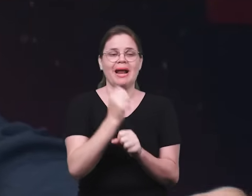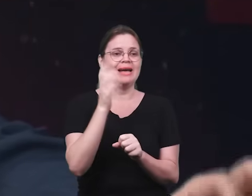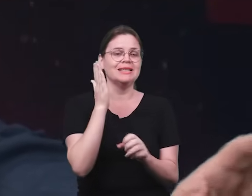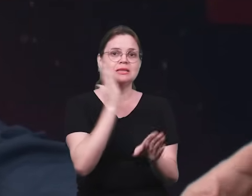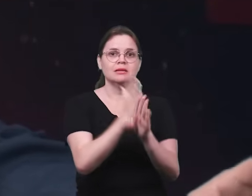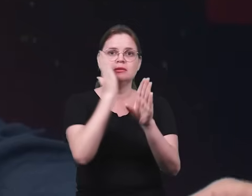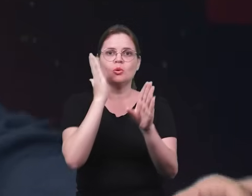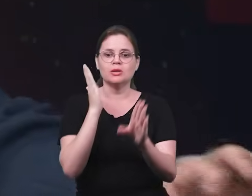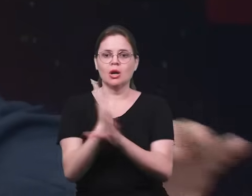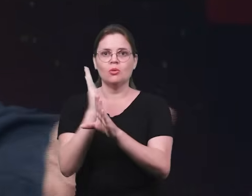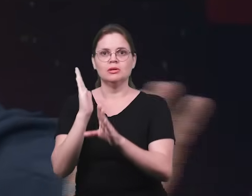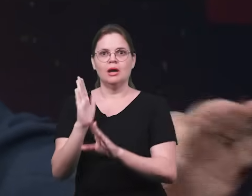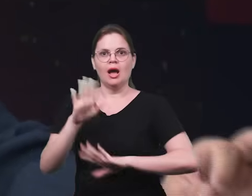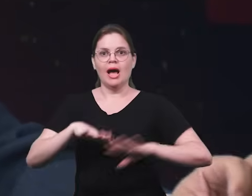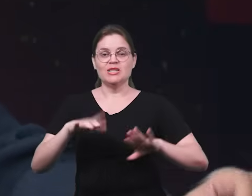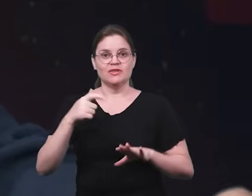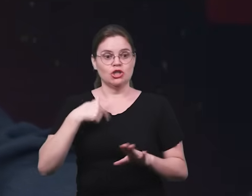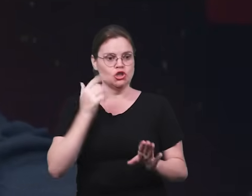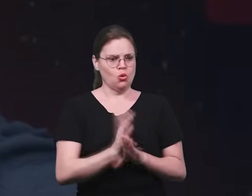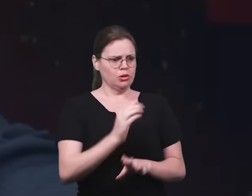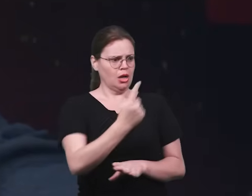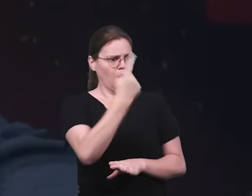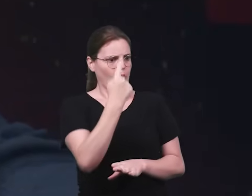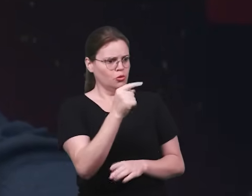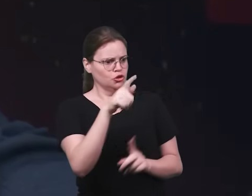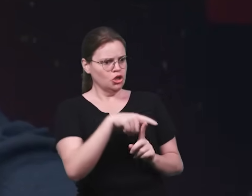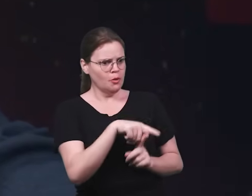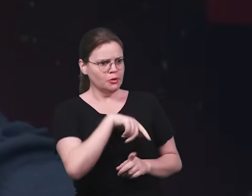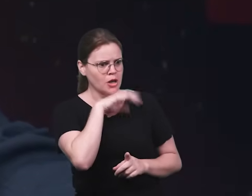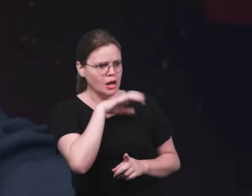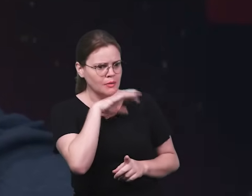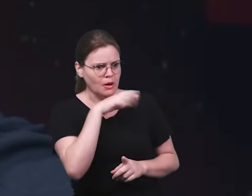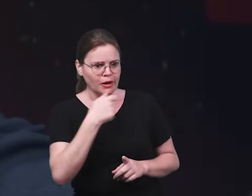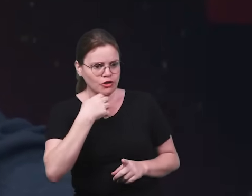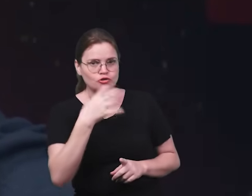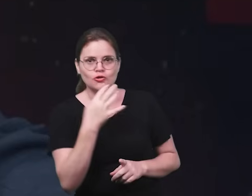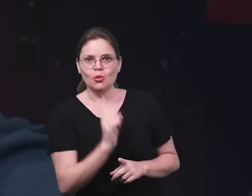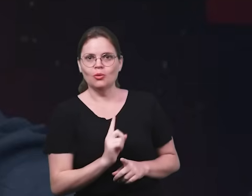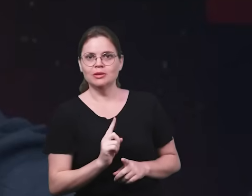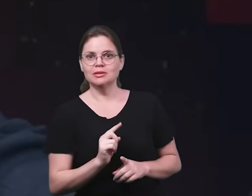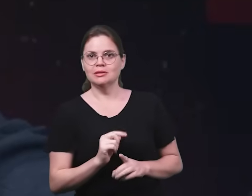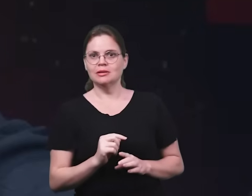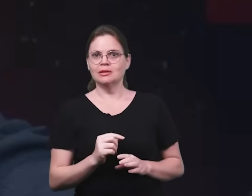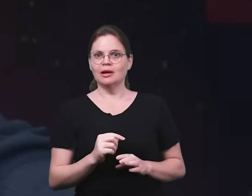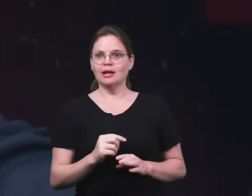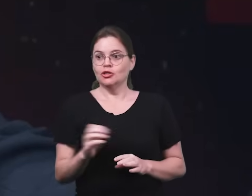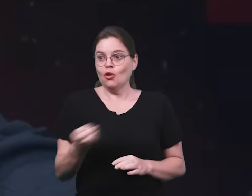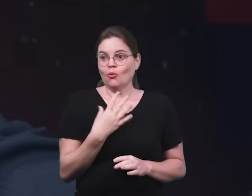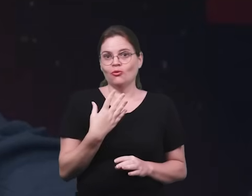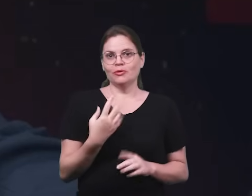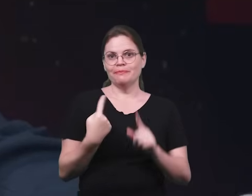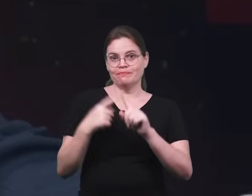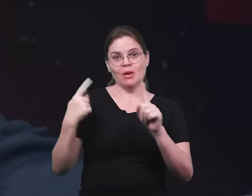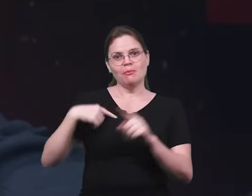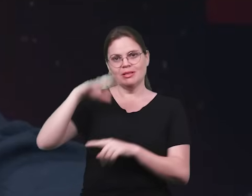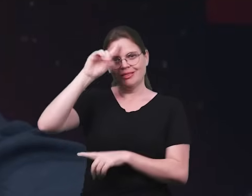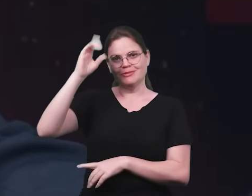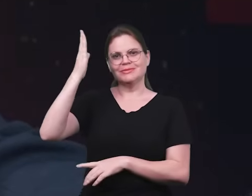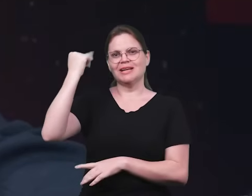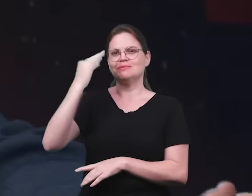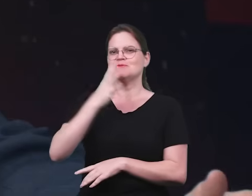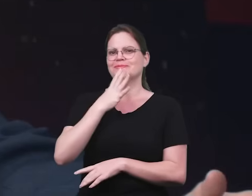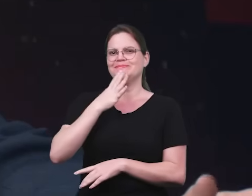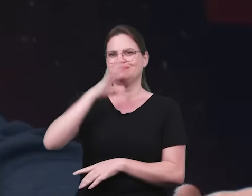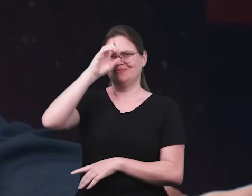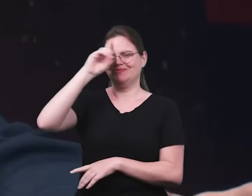vez alguém acha uma espécie que ninguém conhecia, estava aqui, mas nós não conhecíamos, mas tudo isso saiu da mente do Senhor.